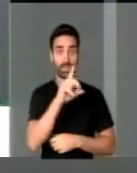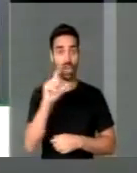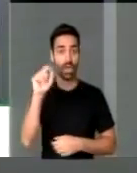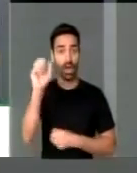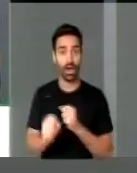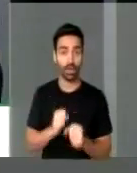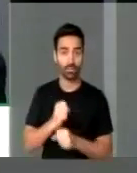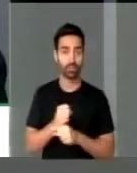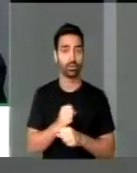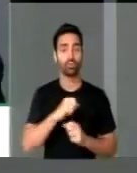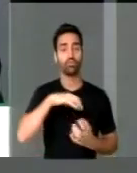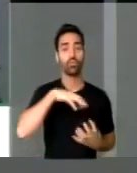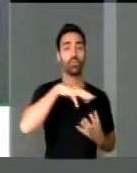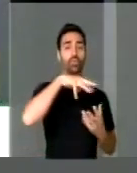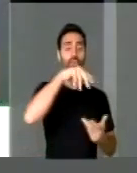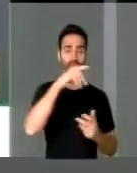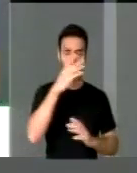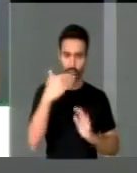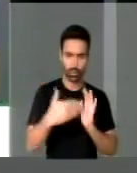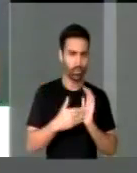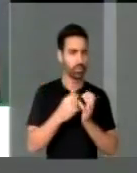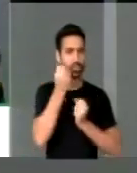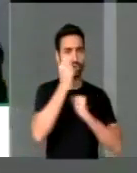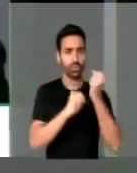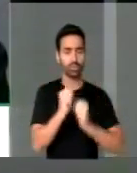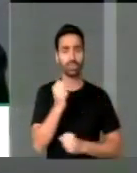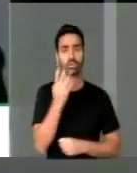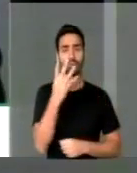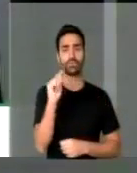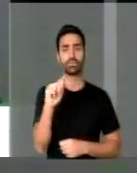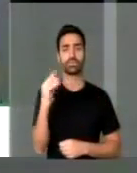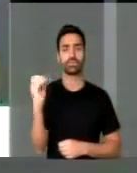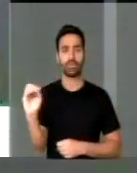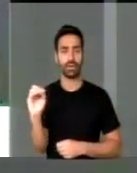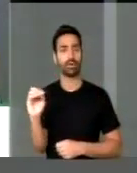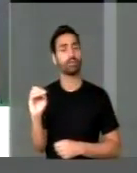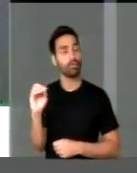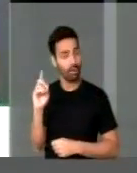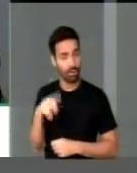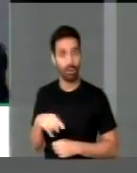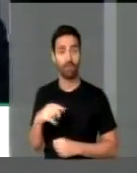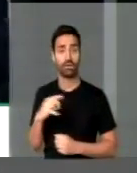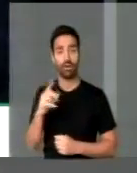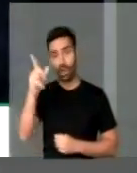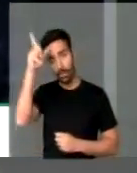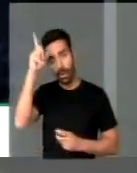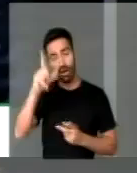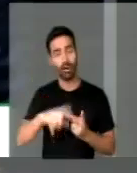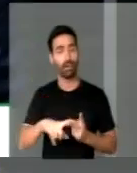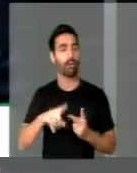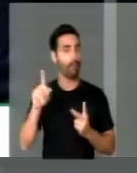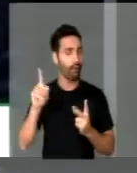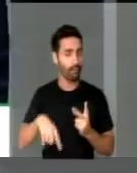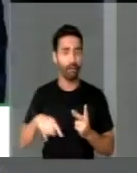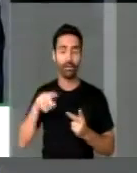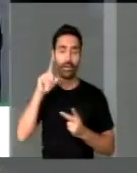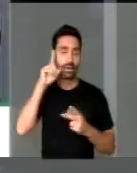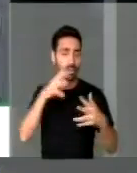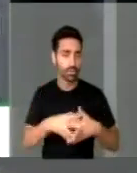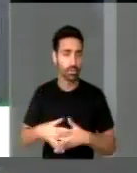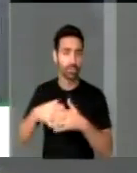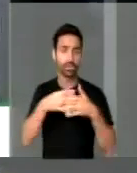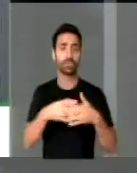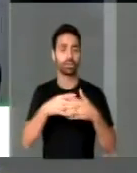se avança para a indústria 4.0. Essa é a agenda da Alemanha, essa é a agenda dos Estados